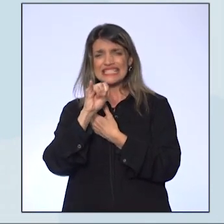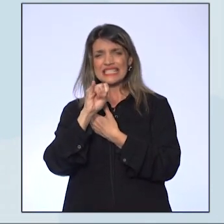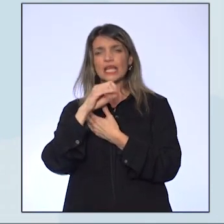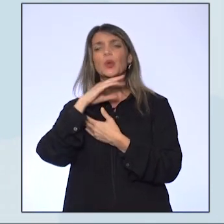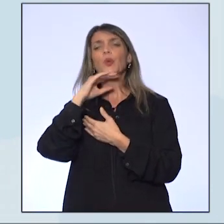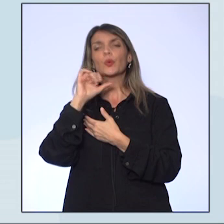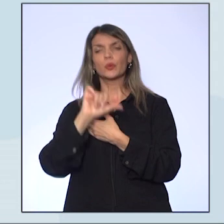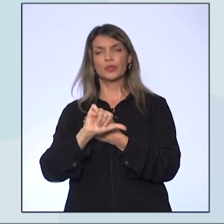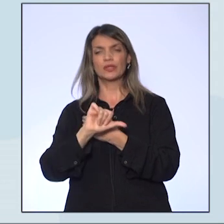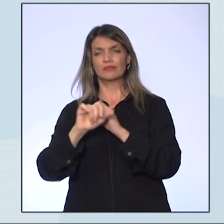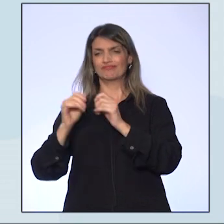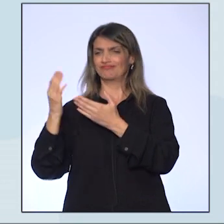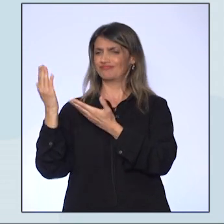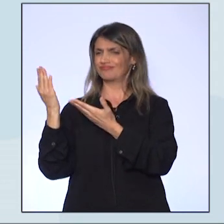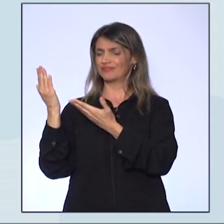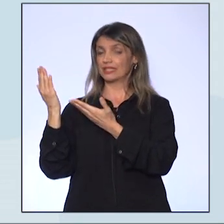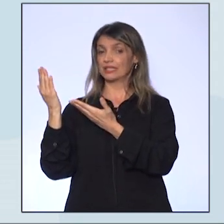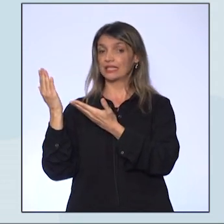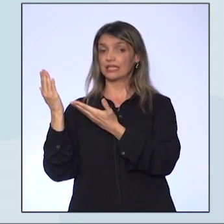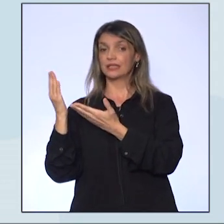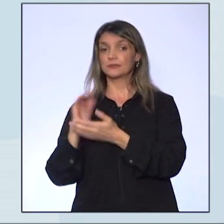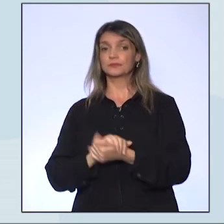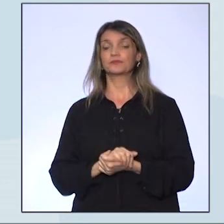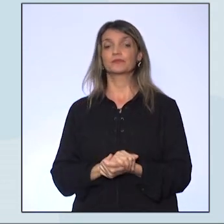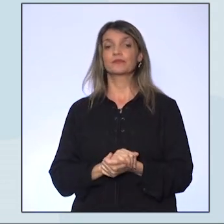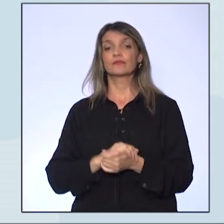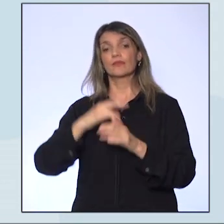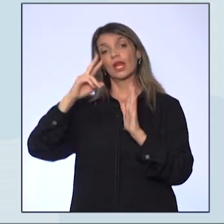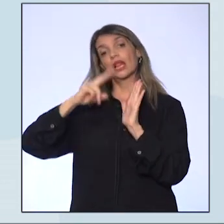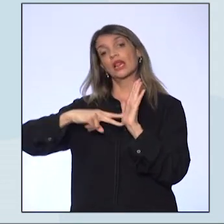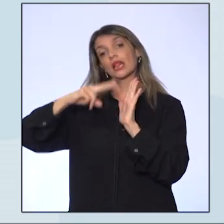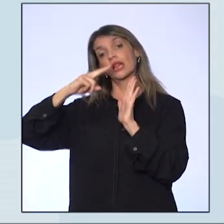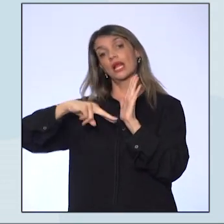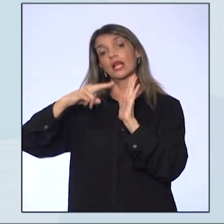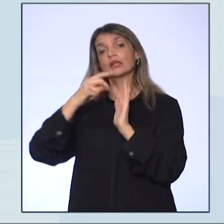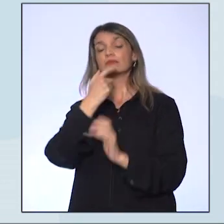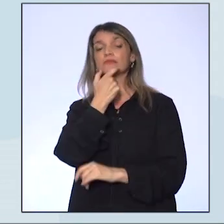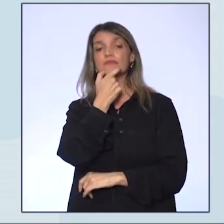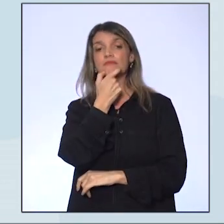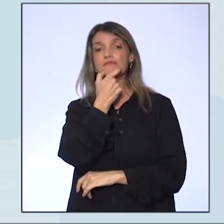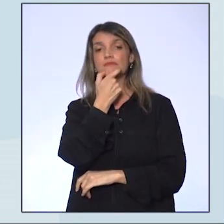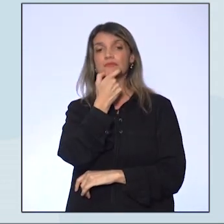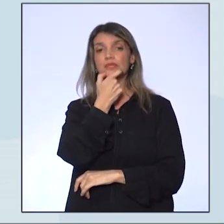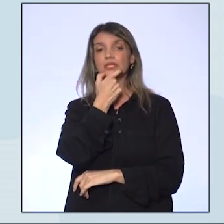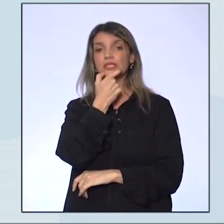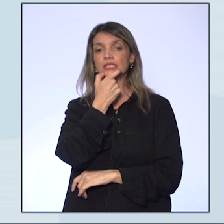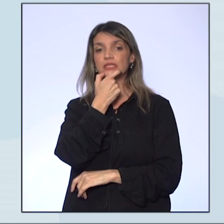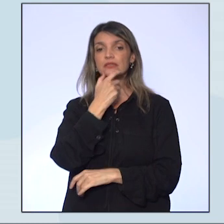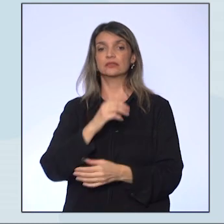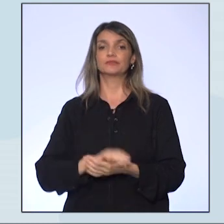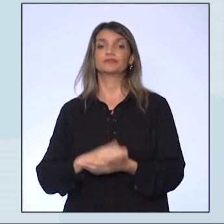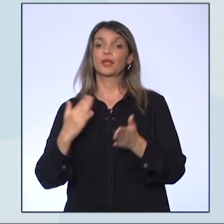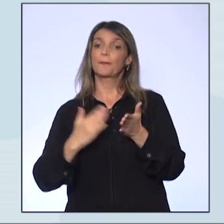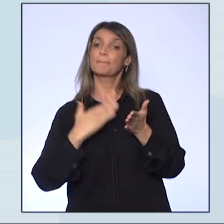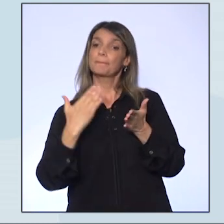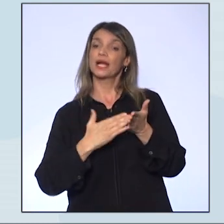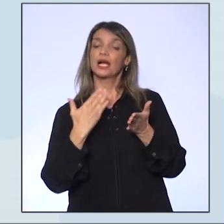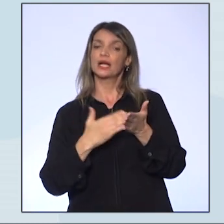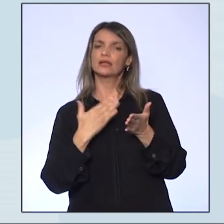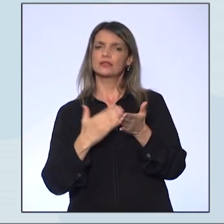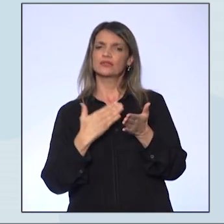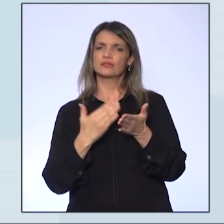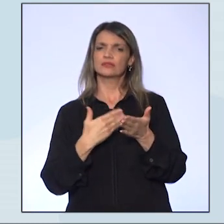tela, vocês you can take your hangout and open on page 101, ok?